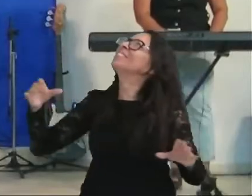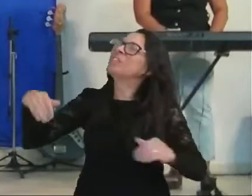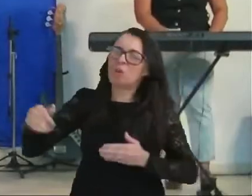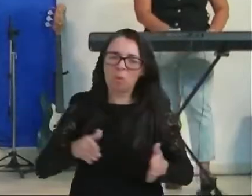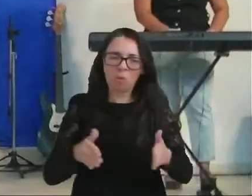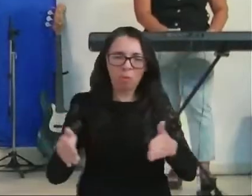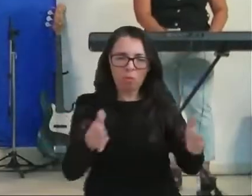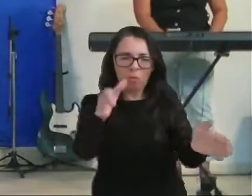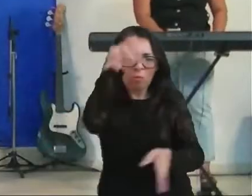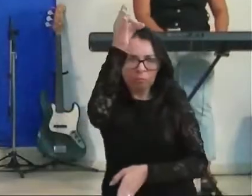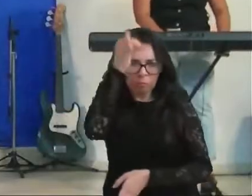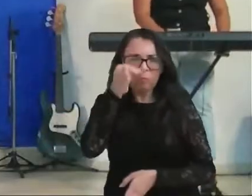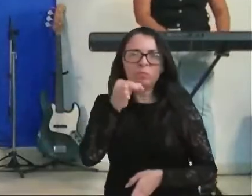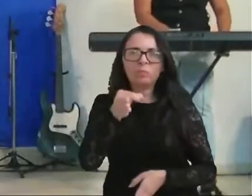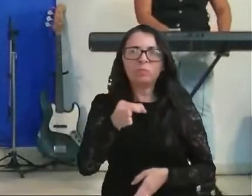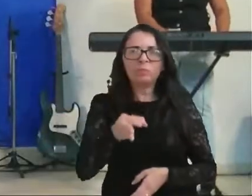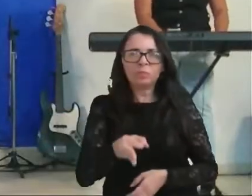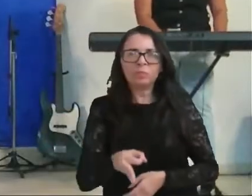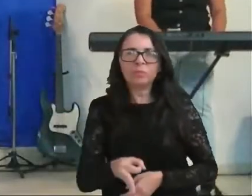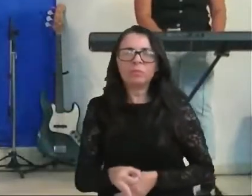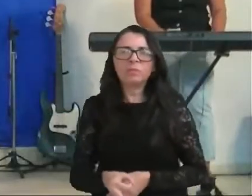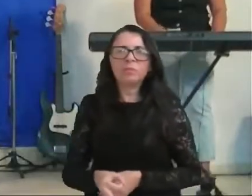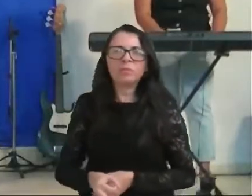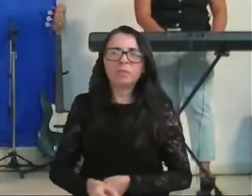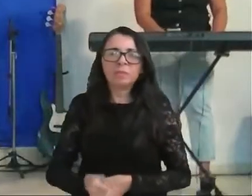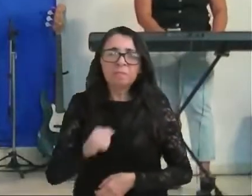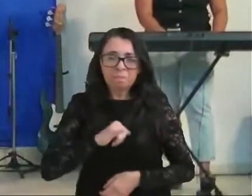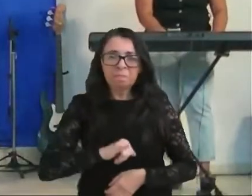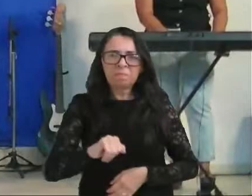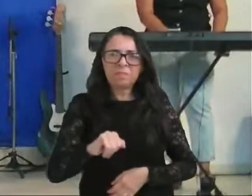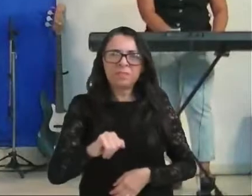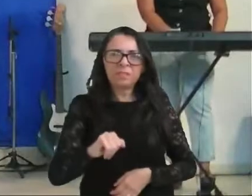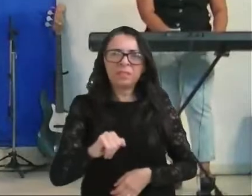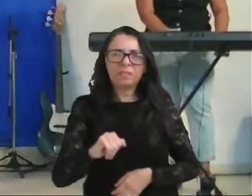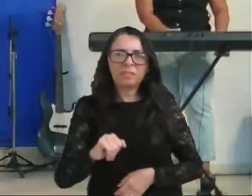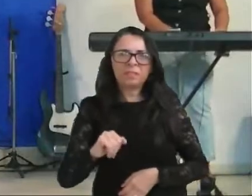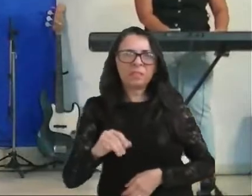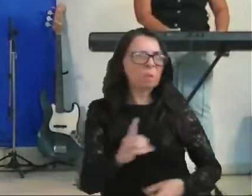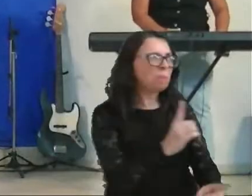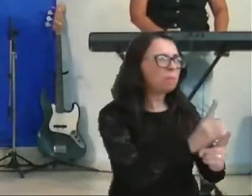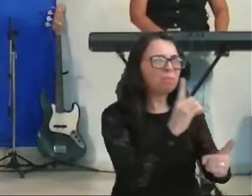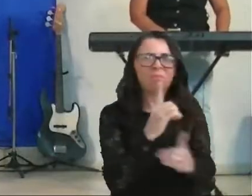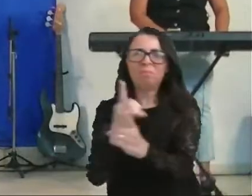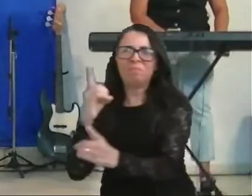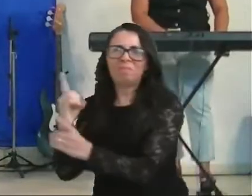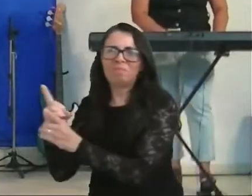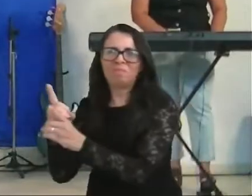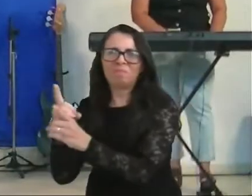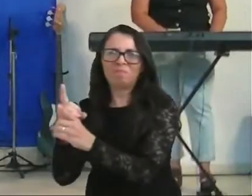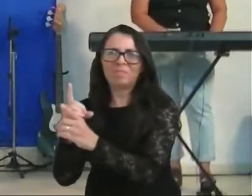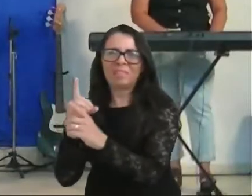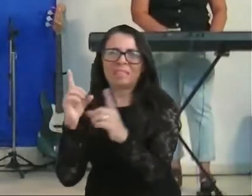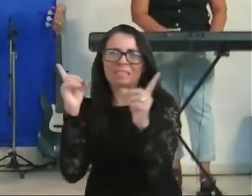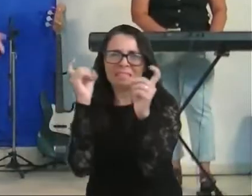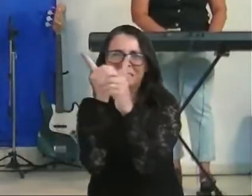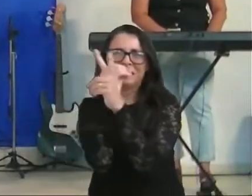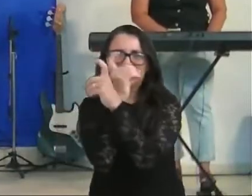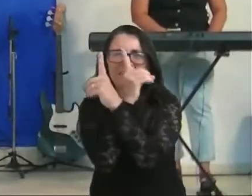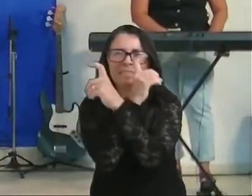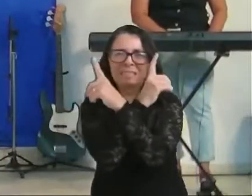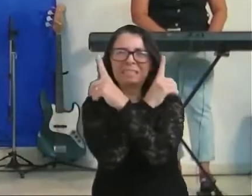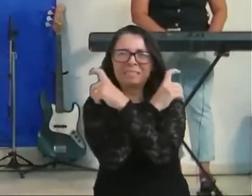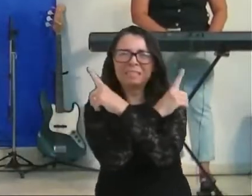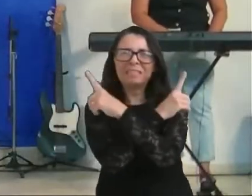Se diante de mim não se abrir o mar, Deus